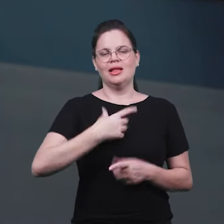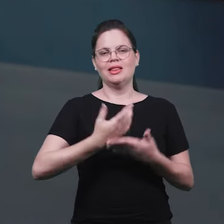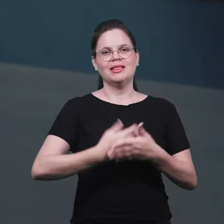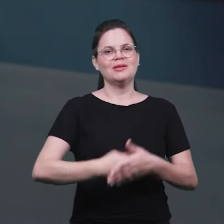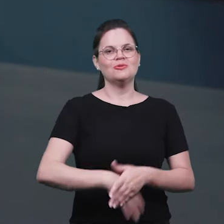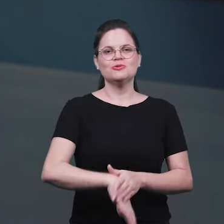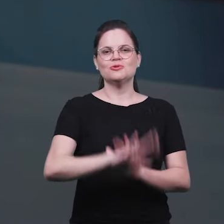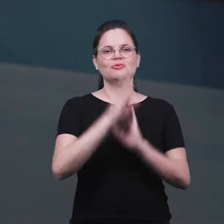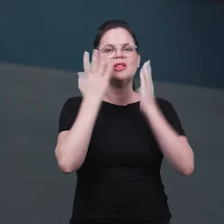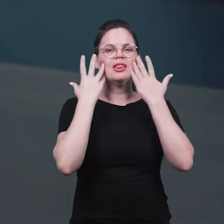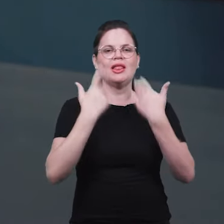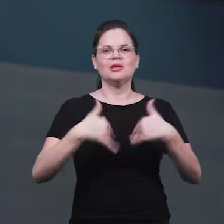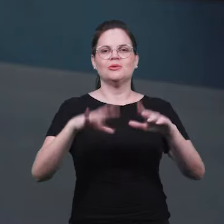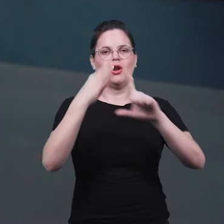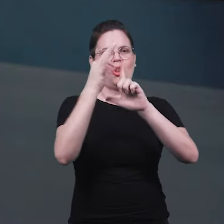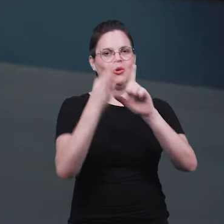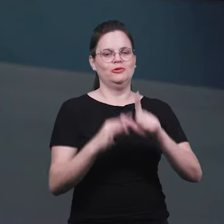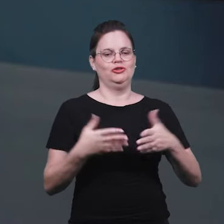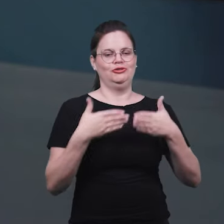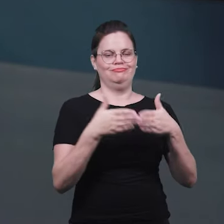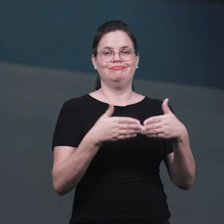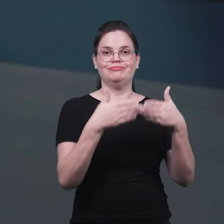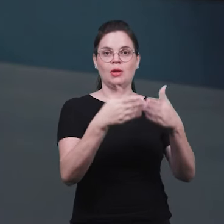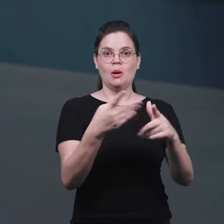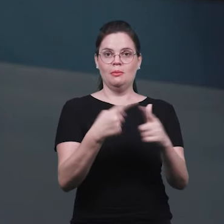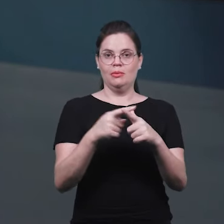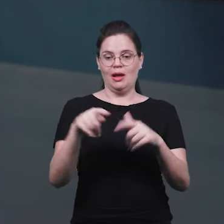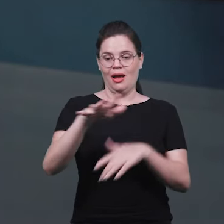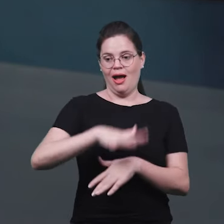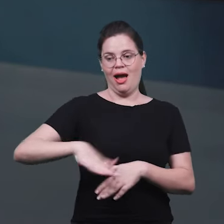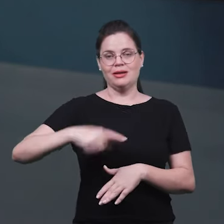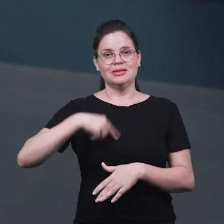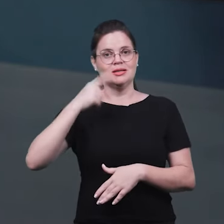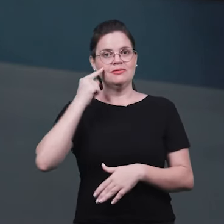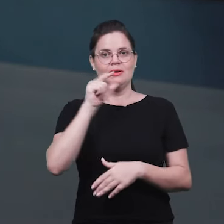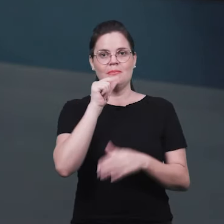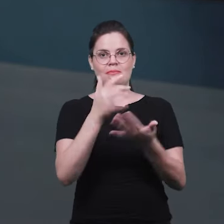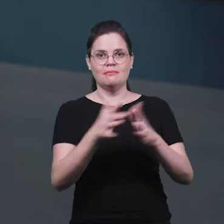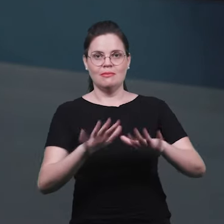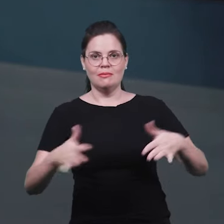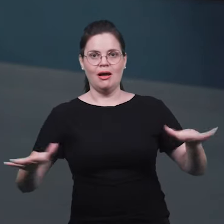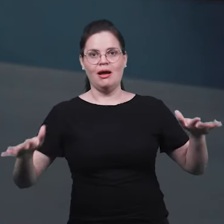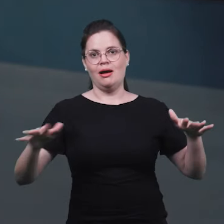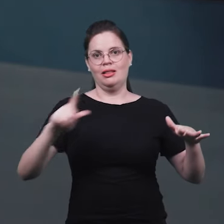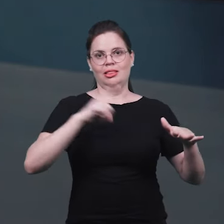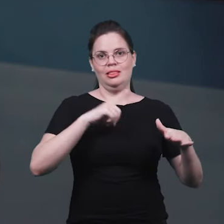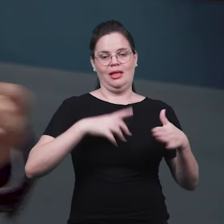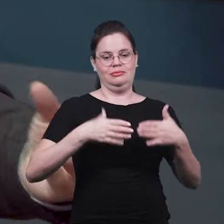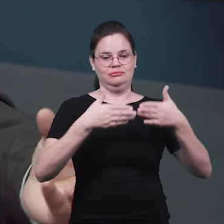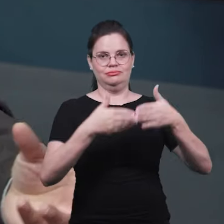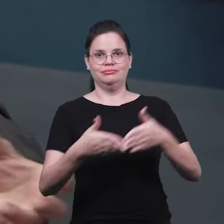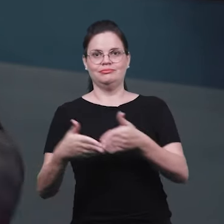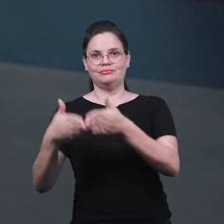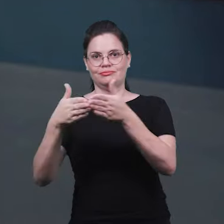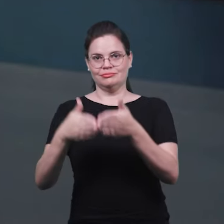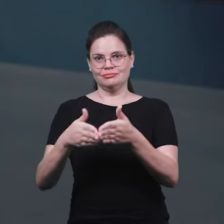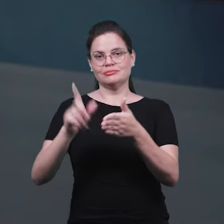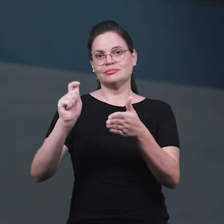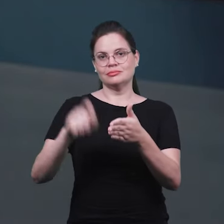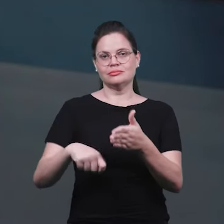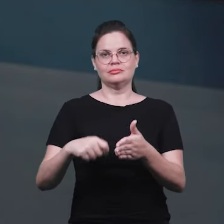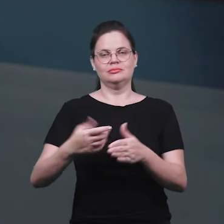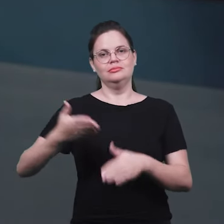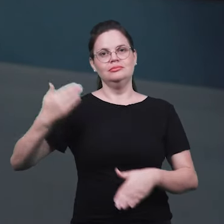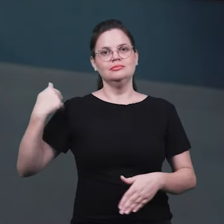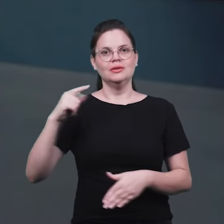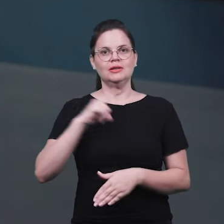nossa geografia, a geografia do Espírito Santo, ela permite isso, né? Você tem diversos terminais portuários, você tem... Antigamente nós desfrutávamos